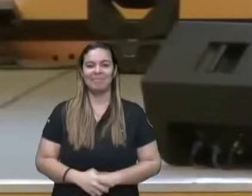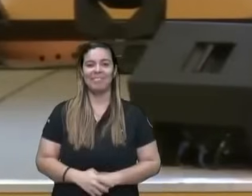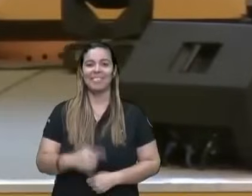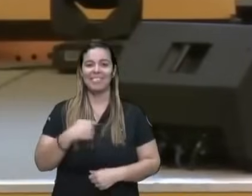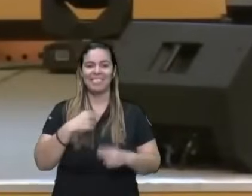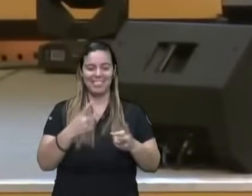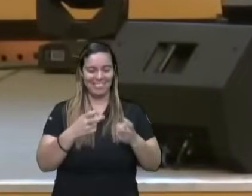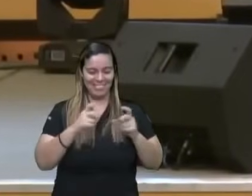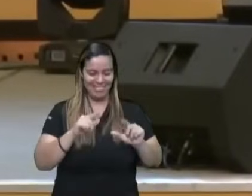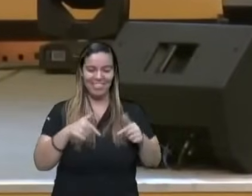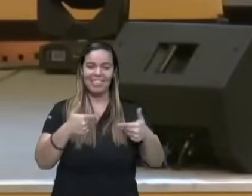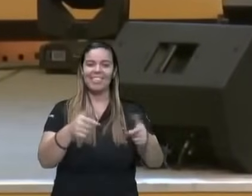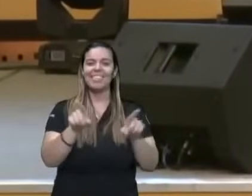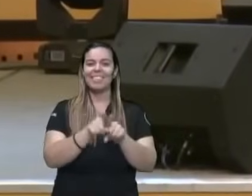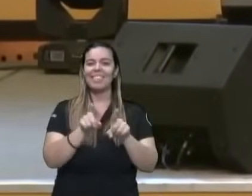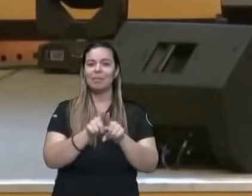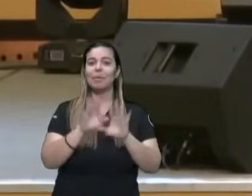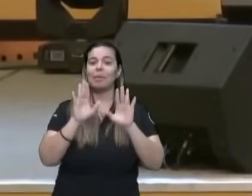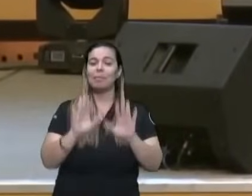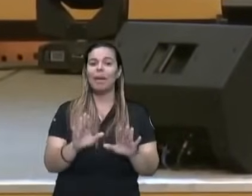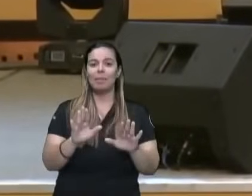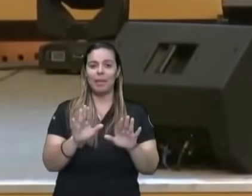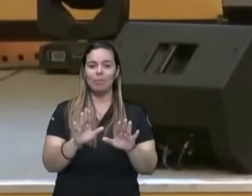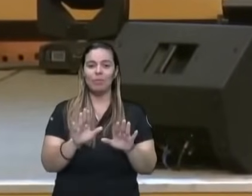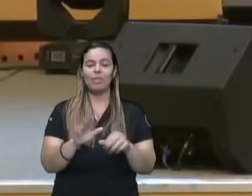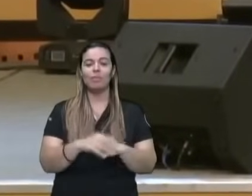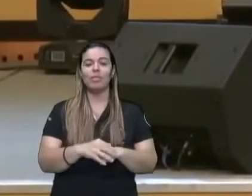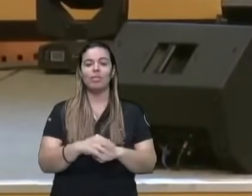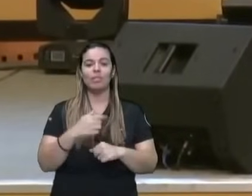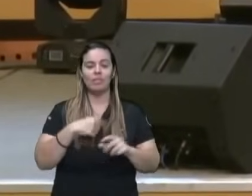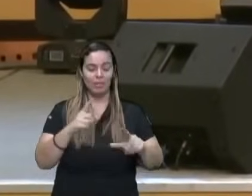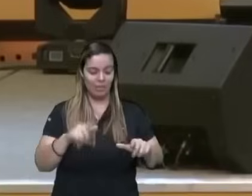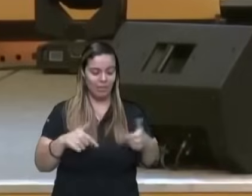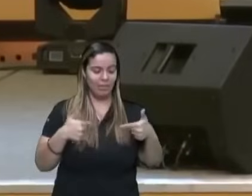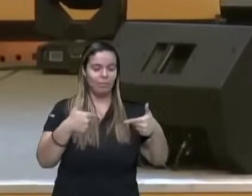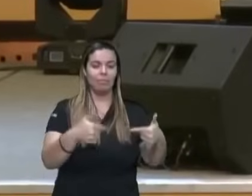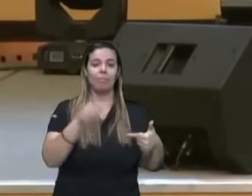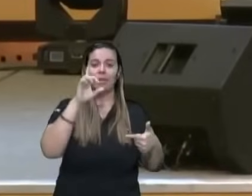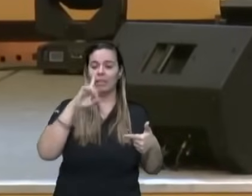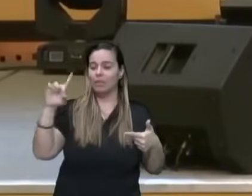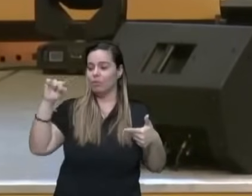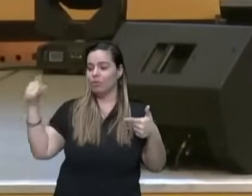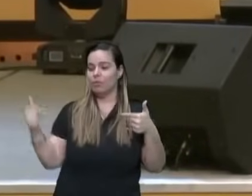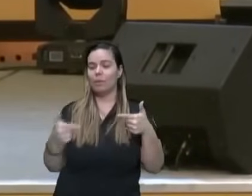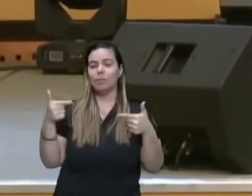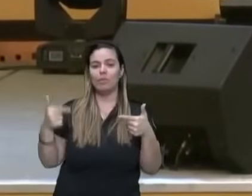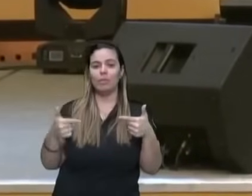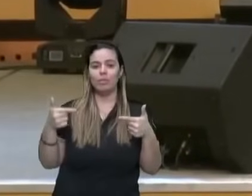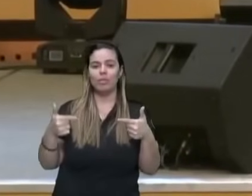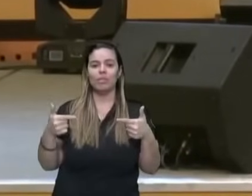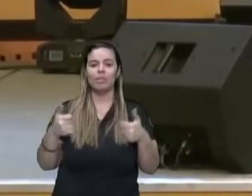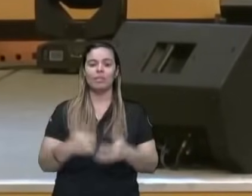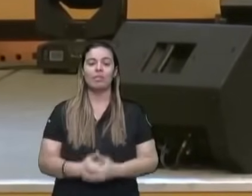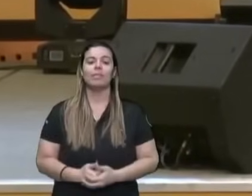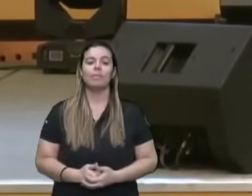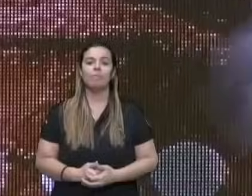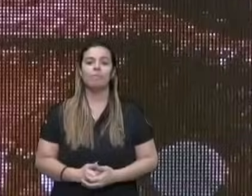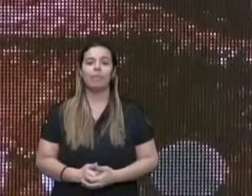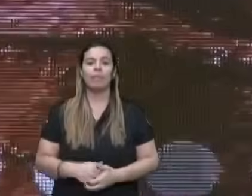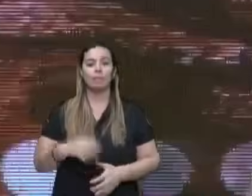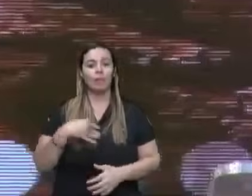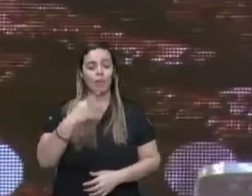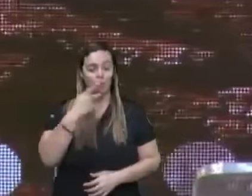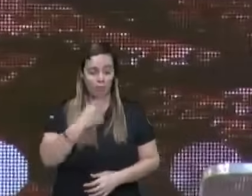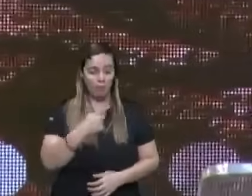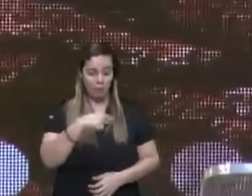faço isso. Mas a questão é quando você faz isso, e aí Deus fica lá em segundo plano. Já, olha, me indicaram